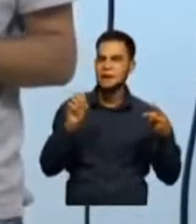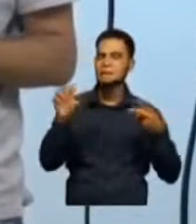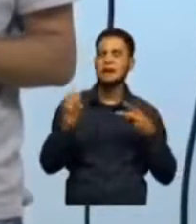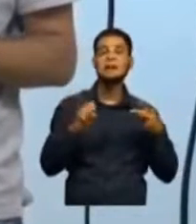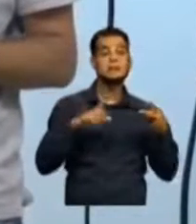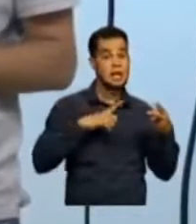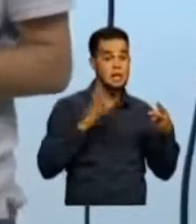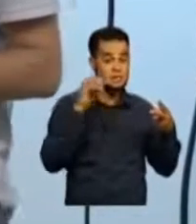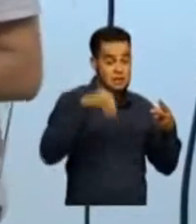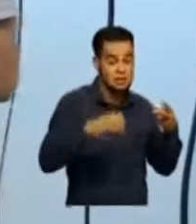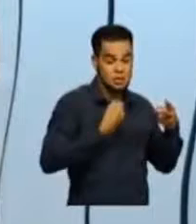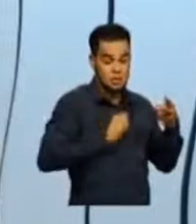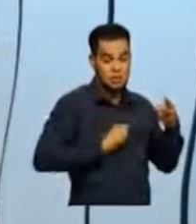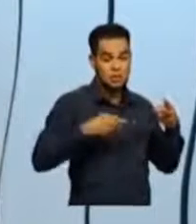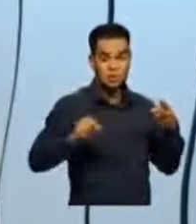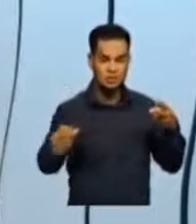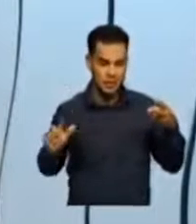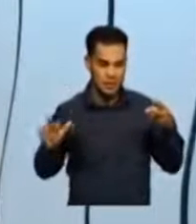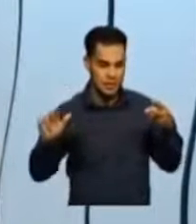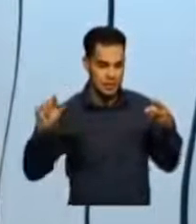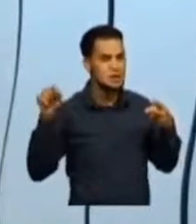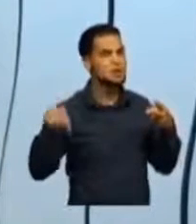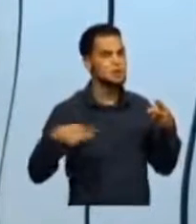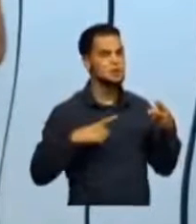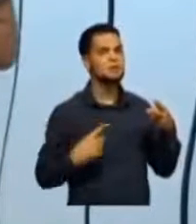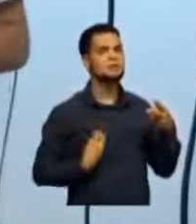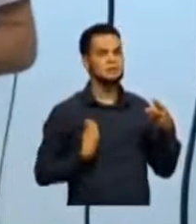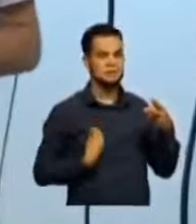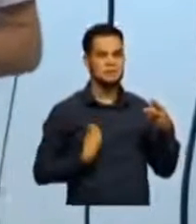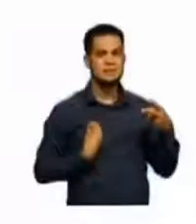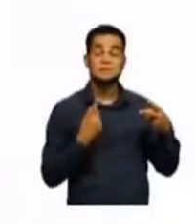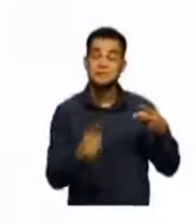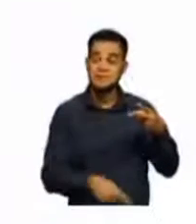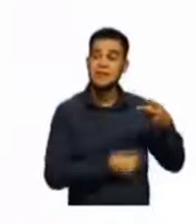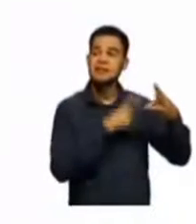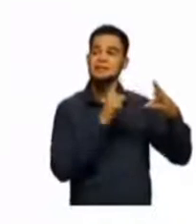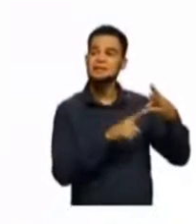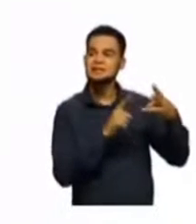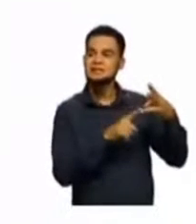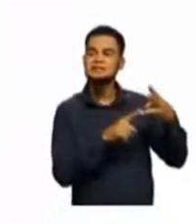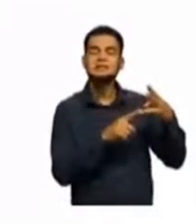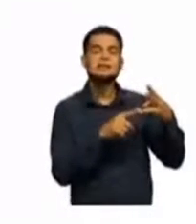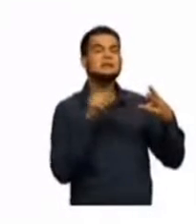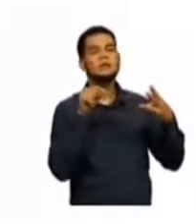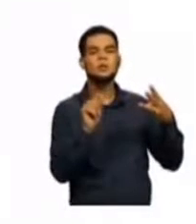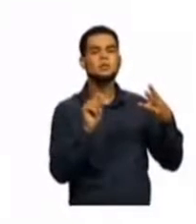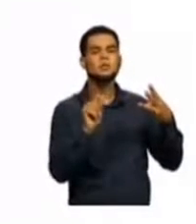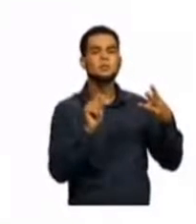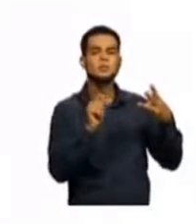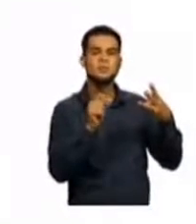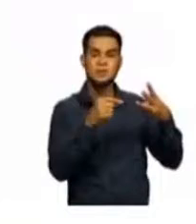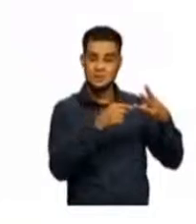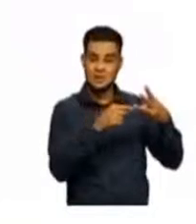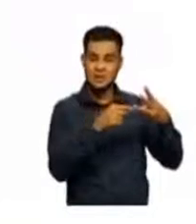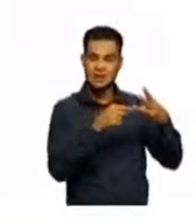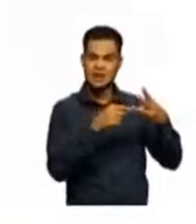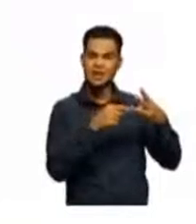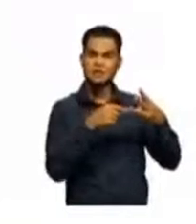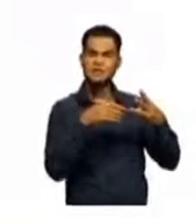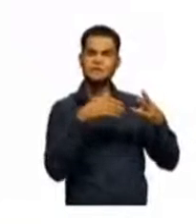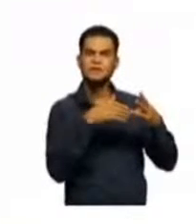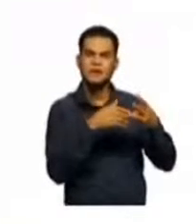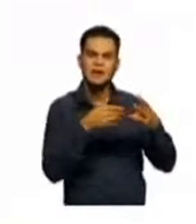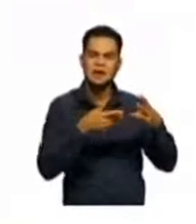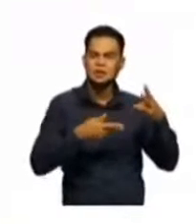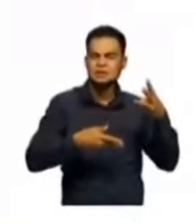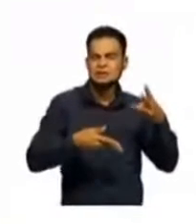do barbeiro. E a forma epimastigota, que vai ser a etapa de transição, a gente acha no